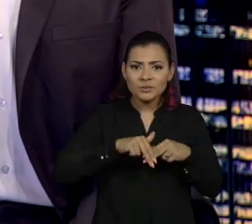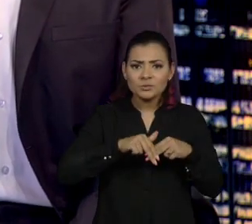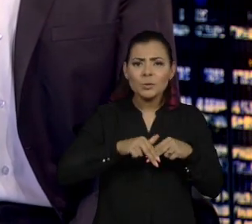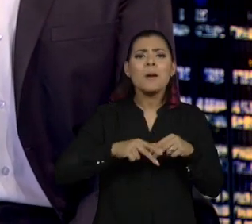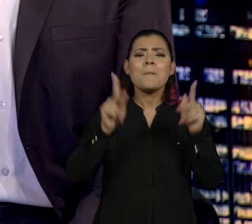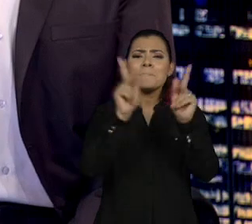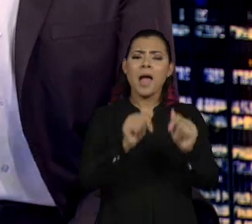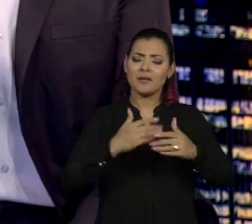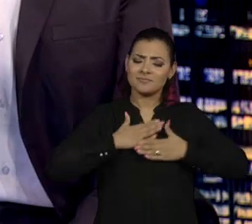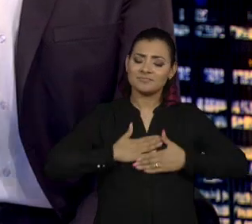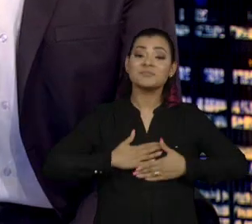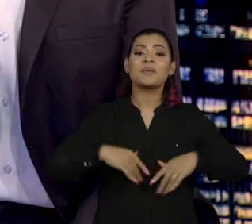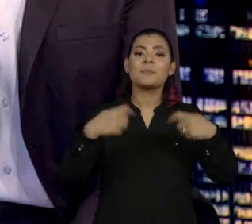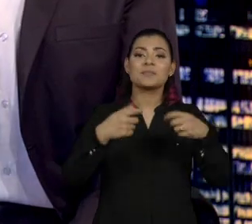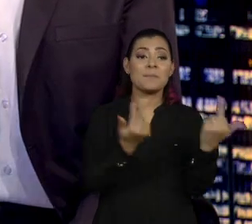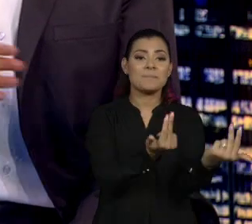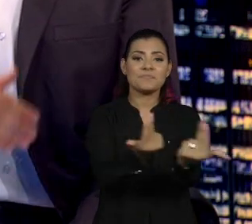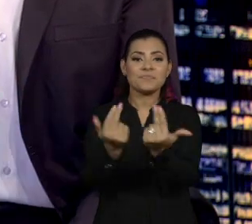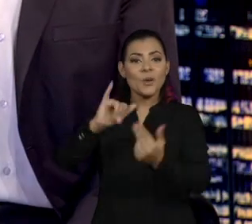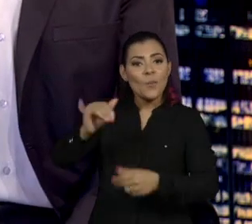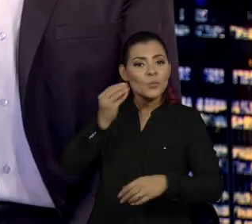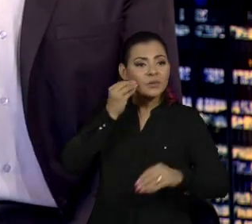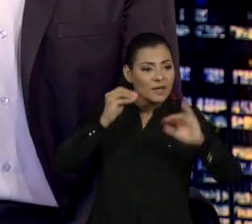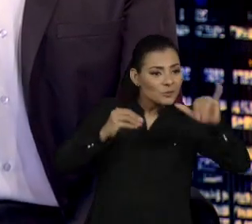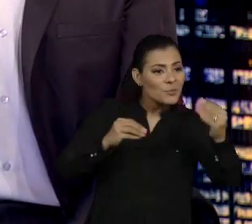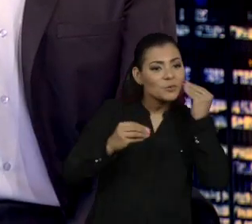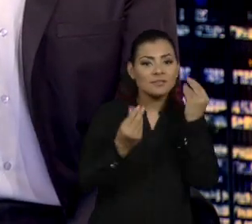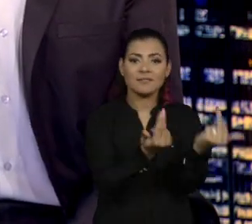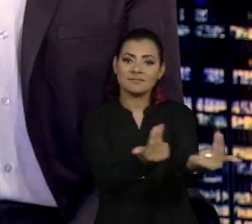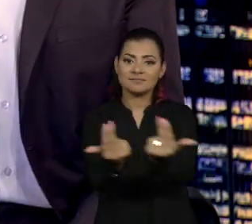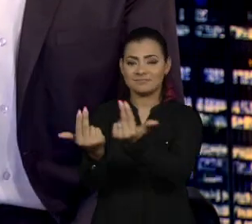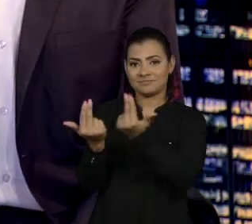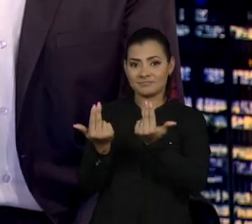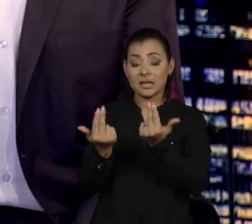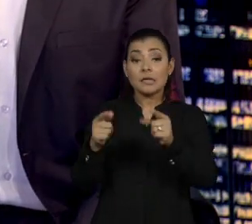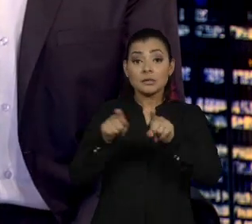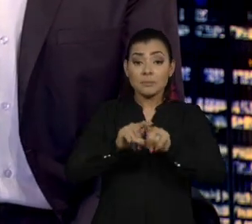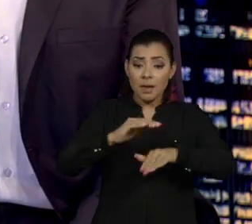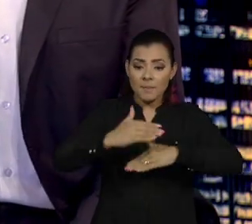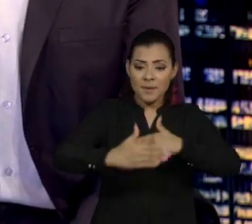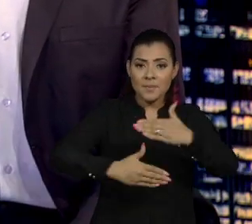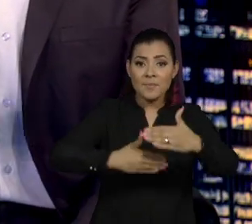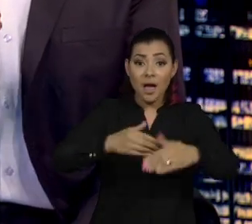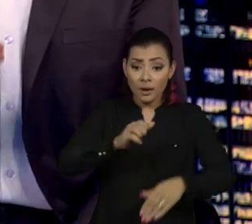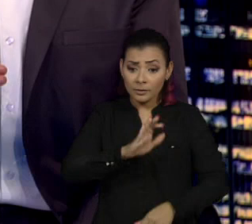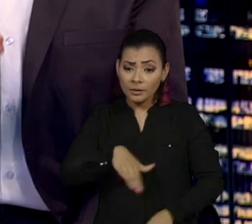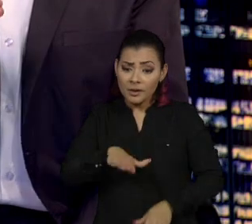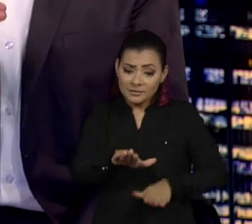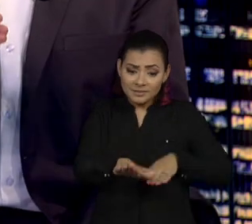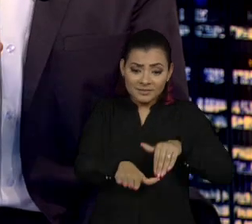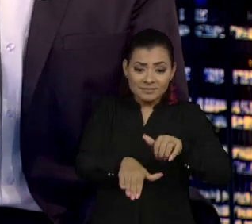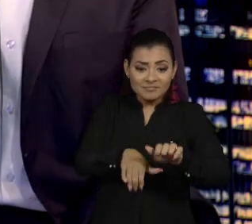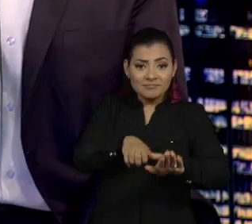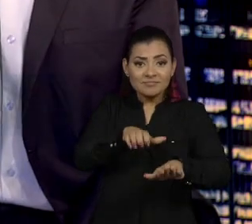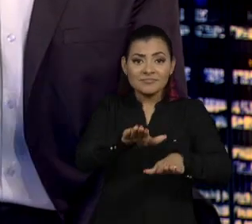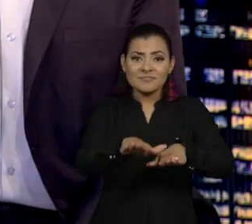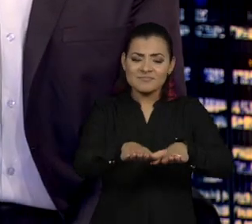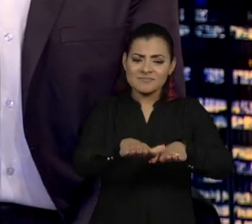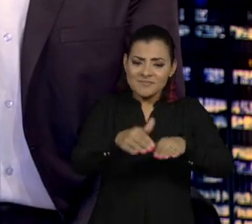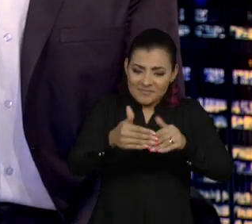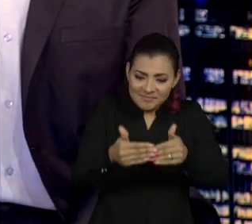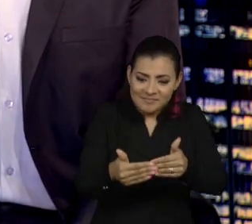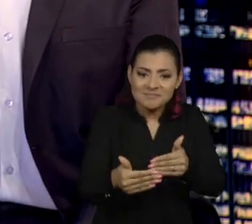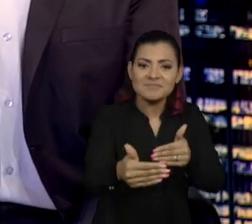sem que todos tenham as mesmas oportunidades. Garantir que os primeiros passos de uma criança na longa e decisiva